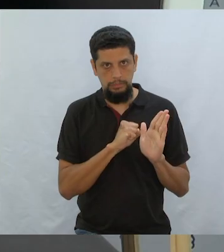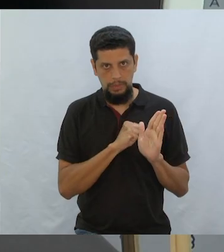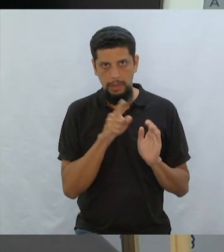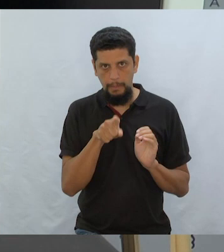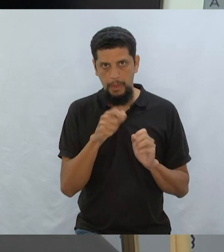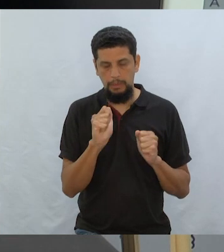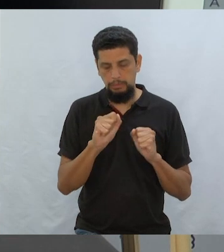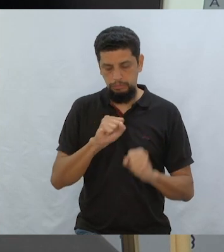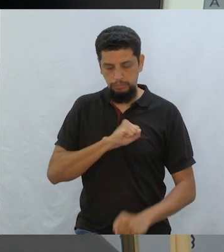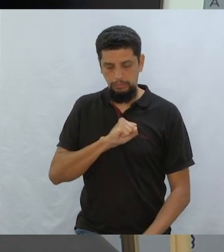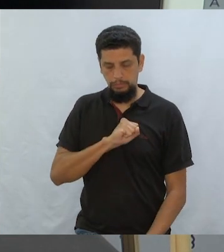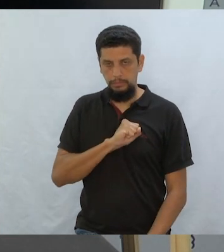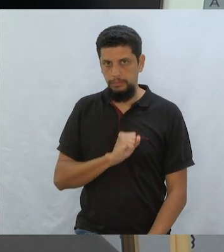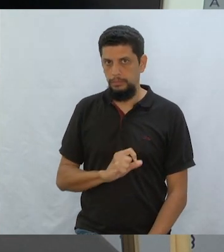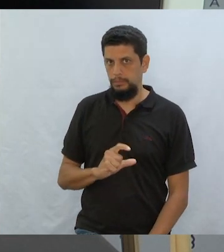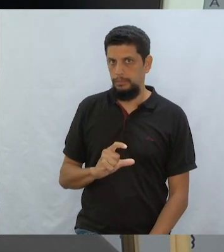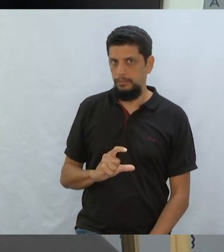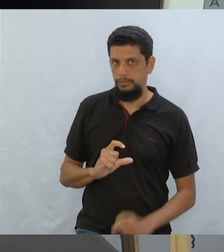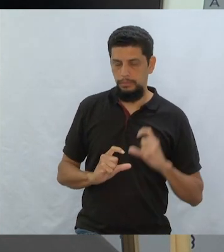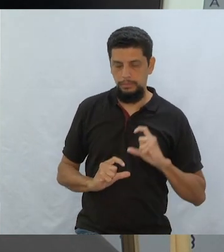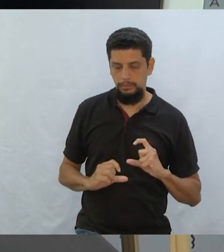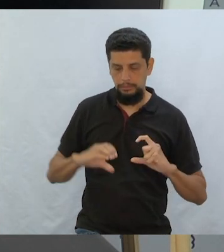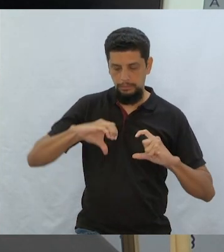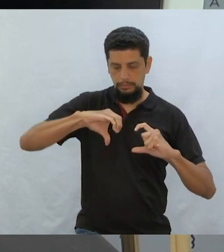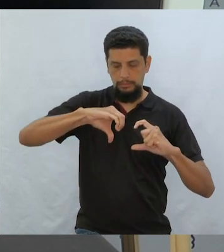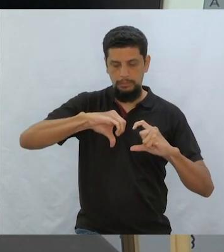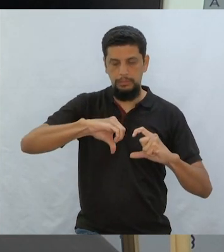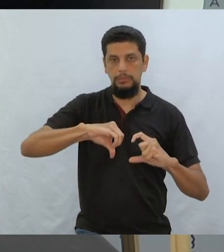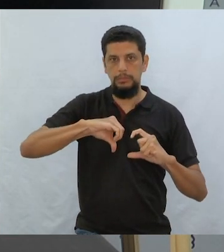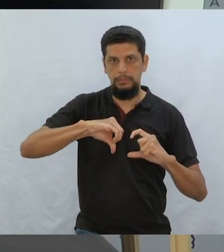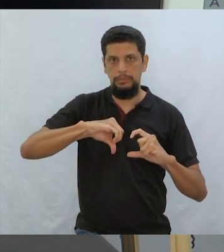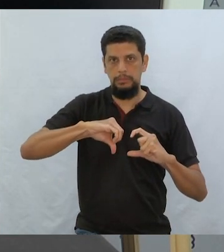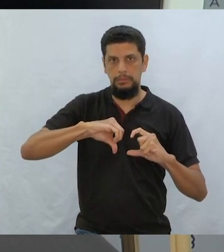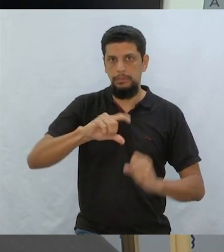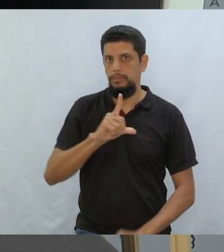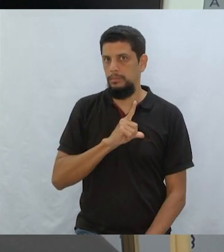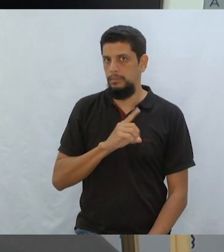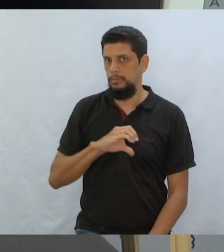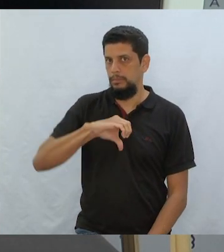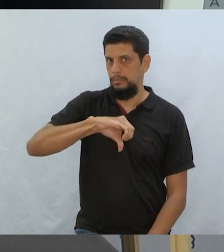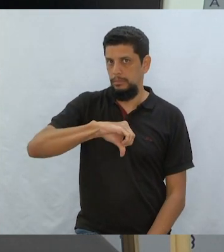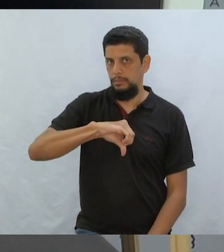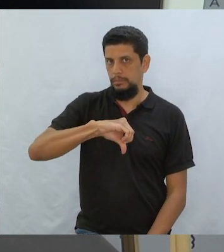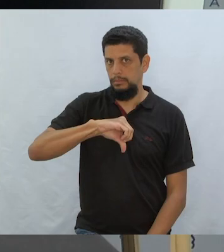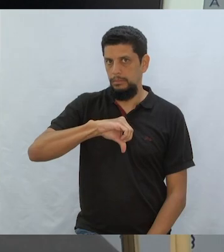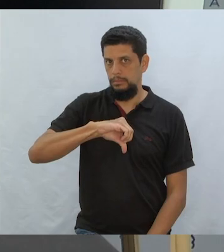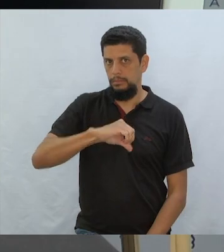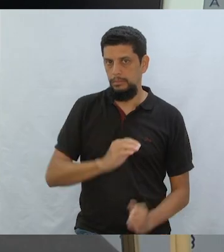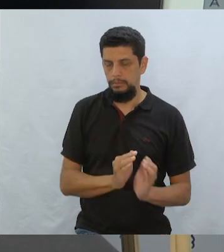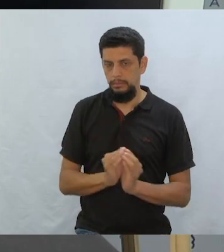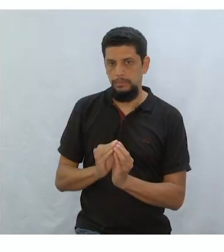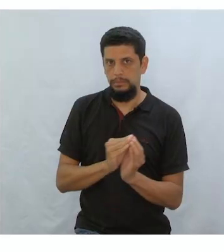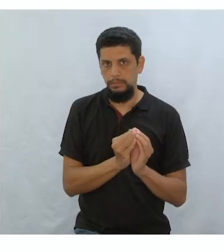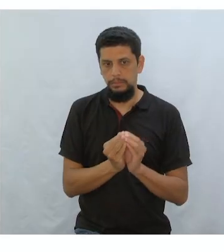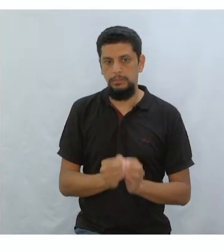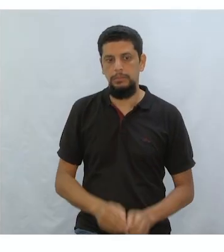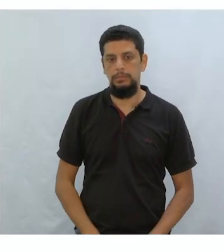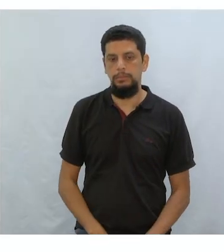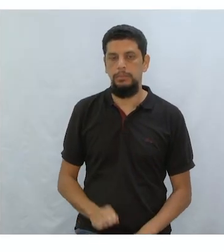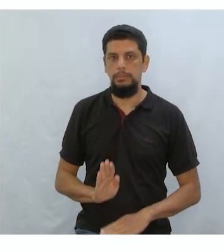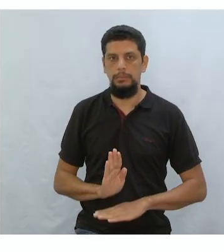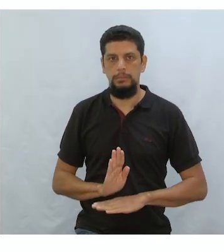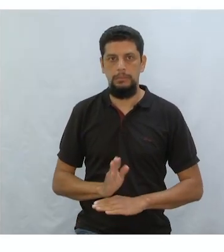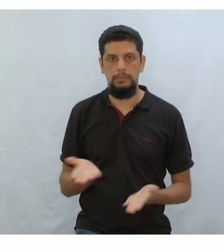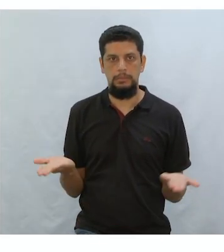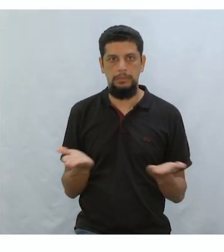separar da sua ficha numérica. Separa o número 9 da sua ficha numérica. Então, temos 9 bexigas. Então,